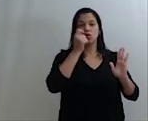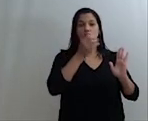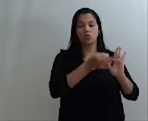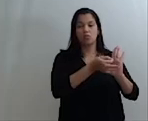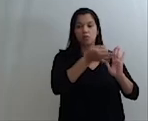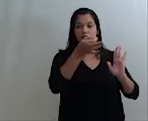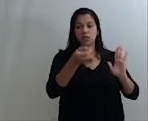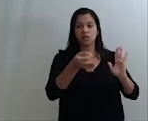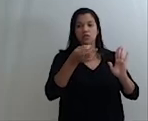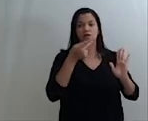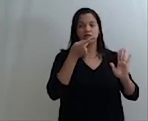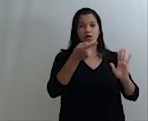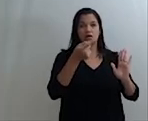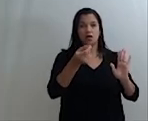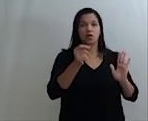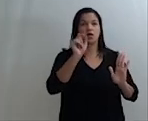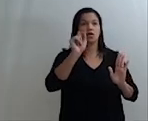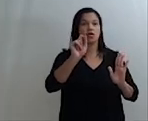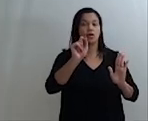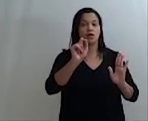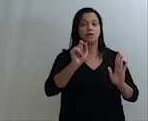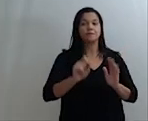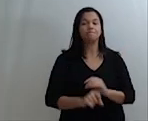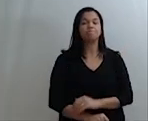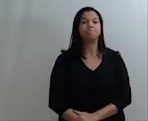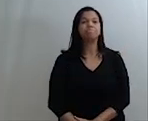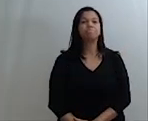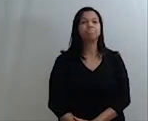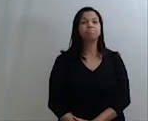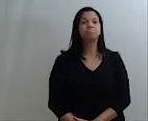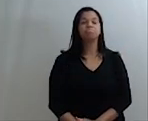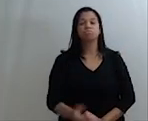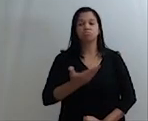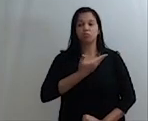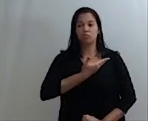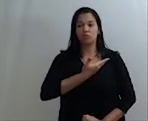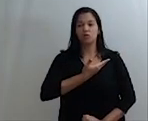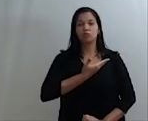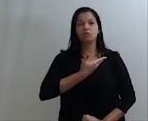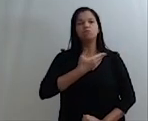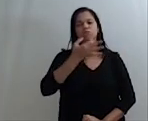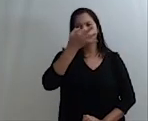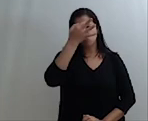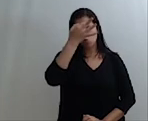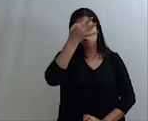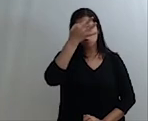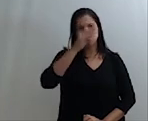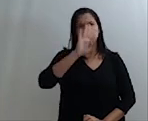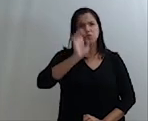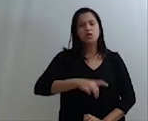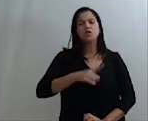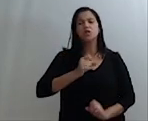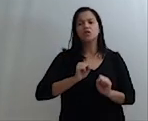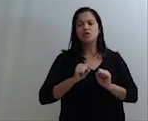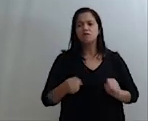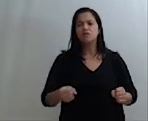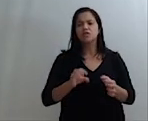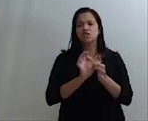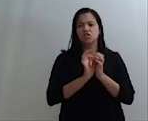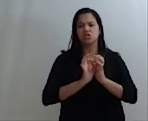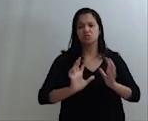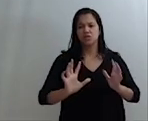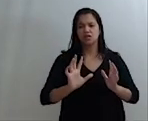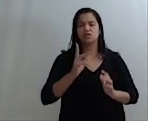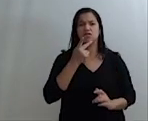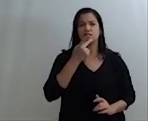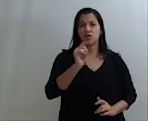reconhecidamente um colega muito consciente da Defesa das liberdades mas que diz